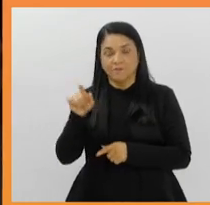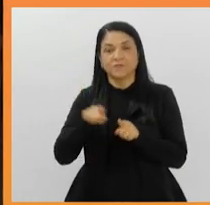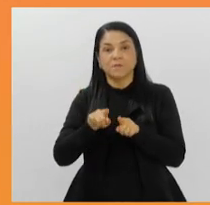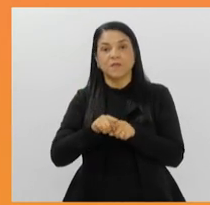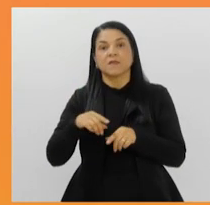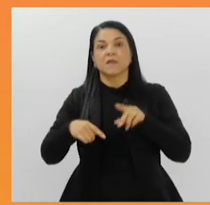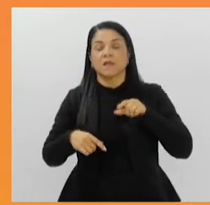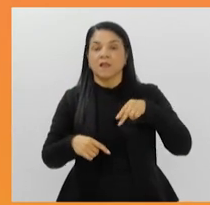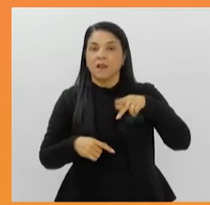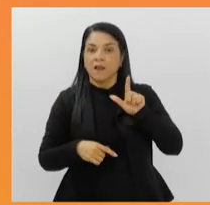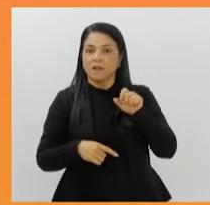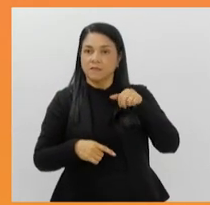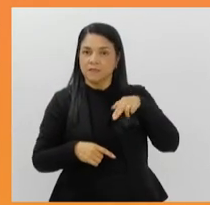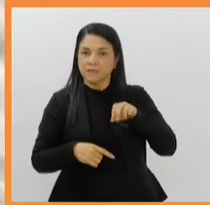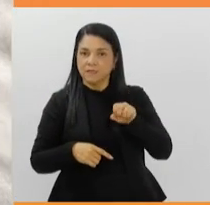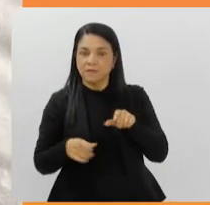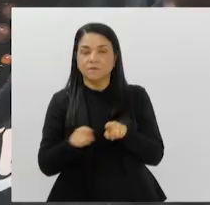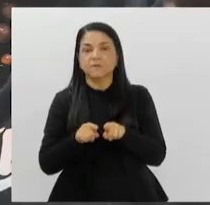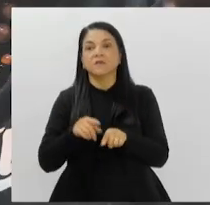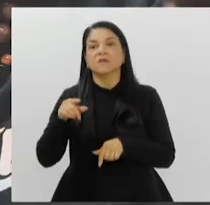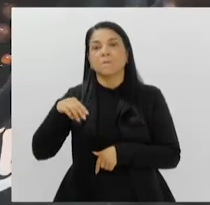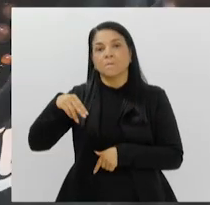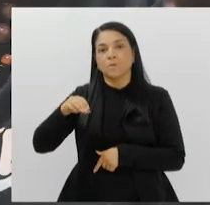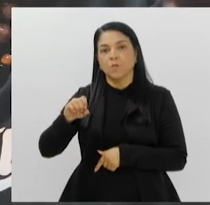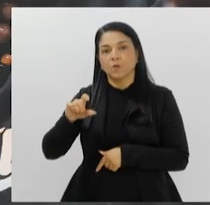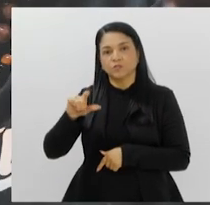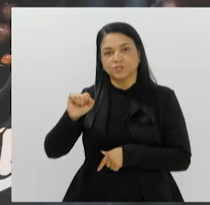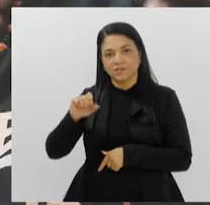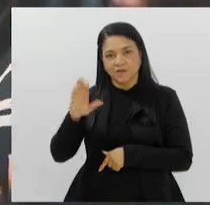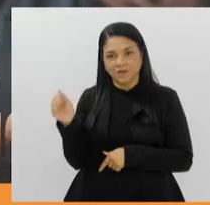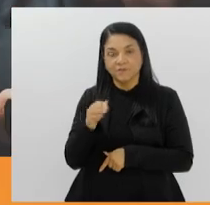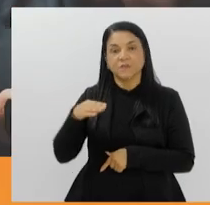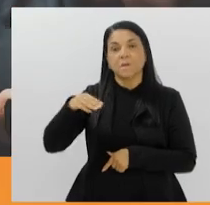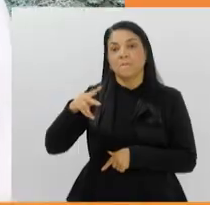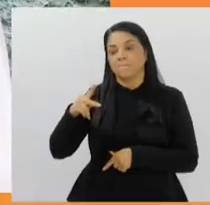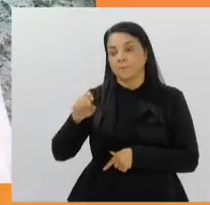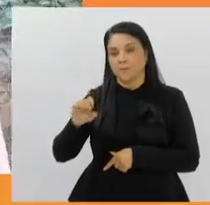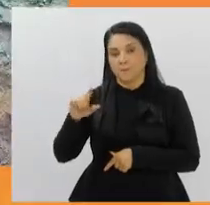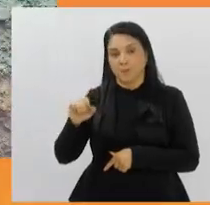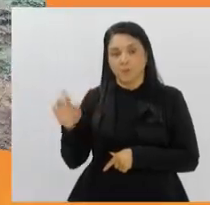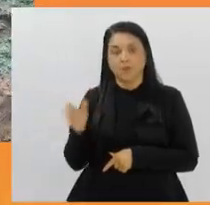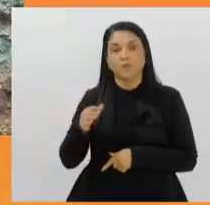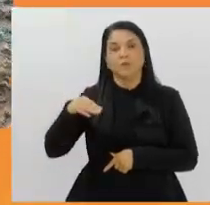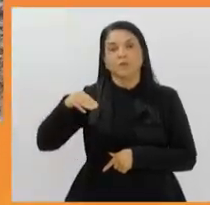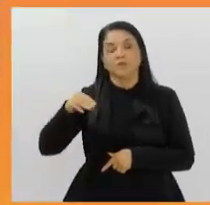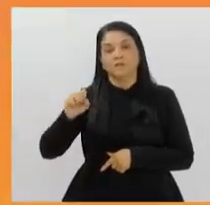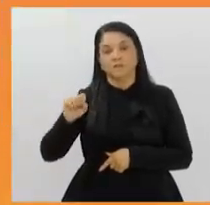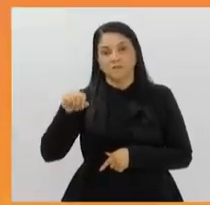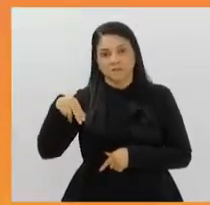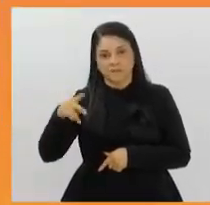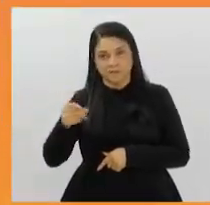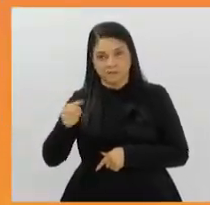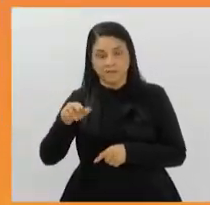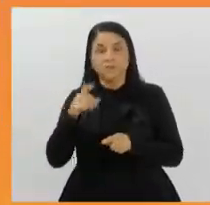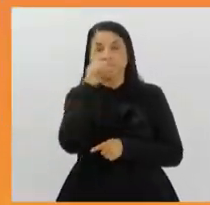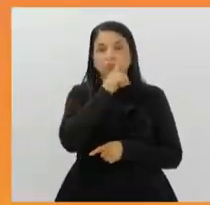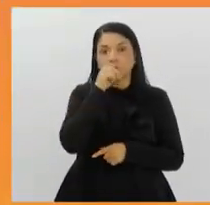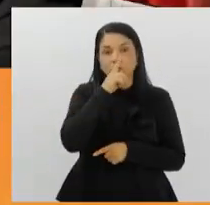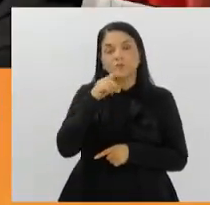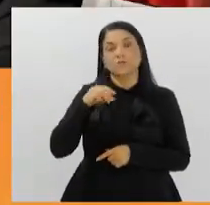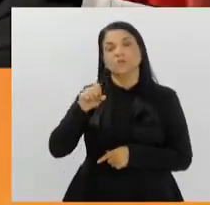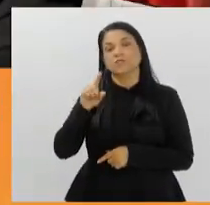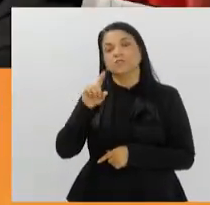Fondse, Martinalha e Mosca e Pepeu Gomes e Sandra Sá. E domingo, Chico César e Zé